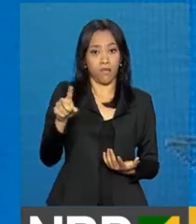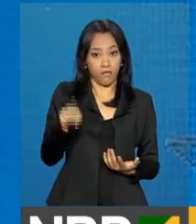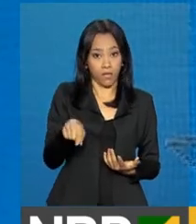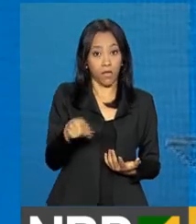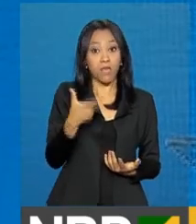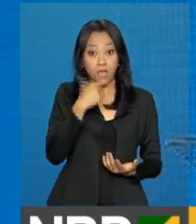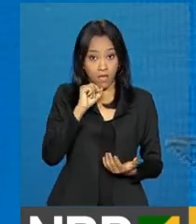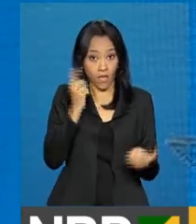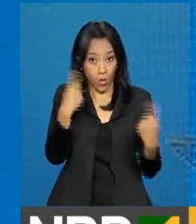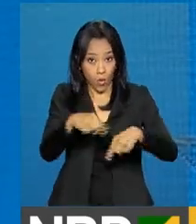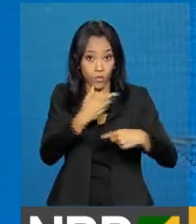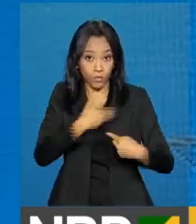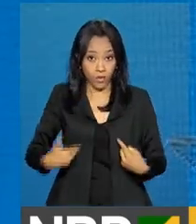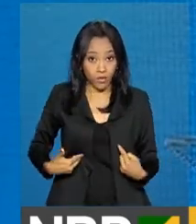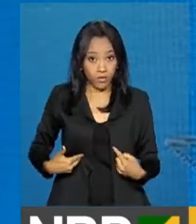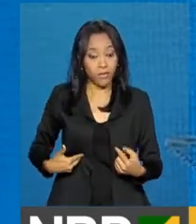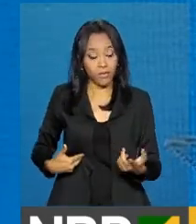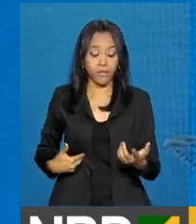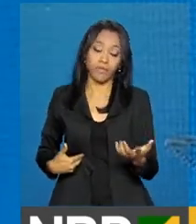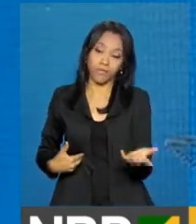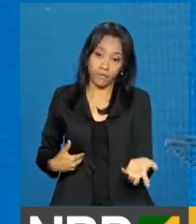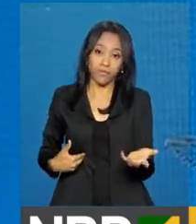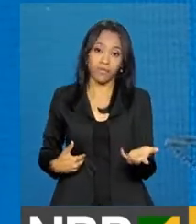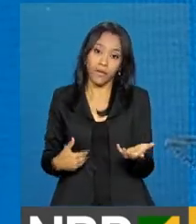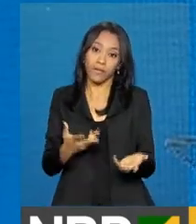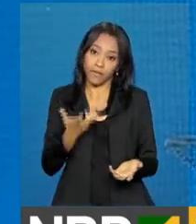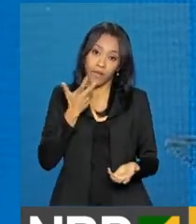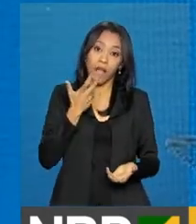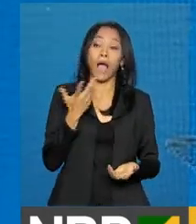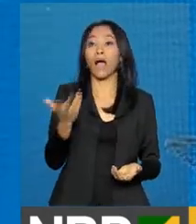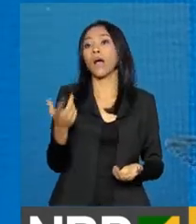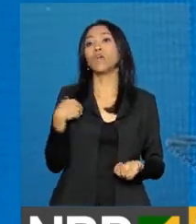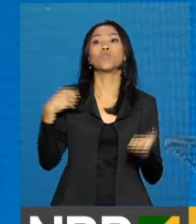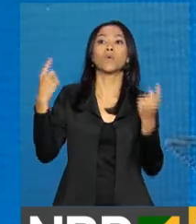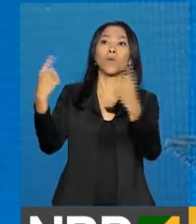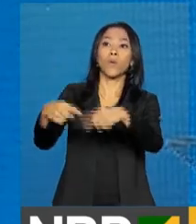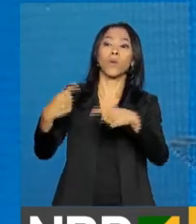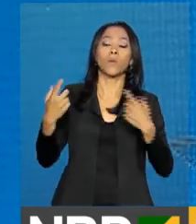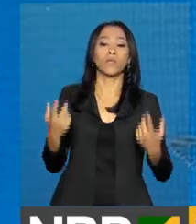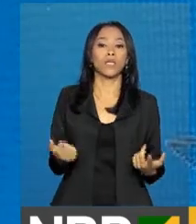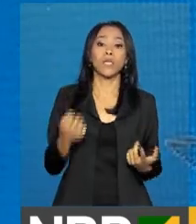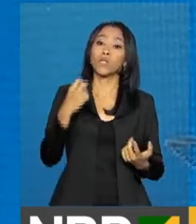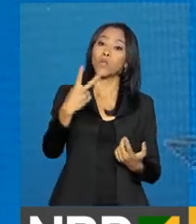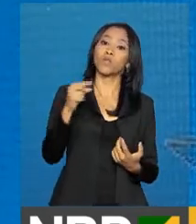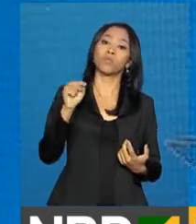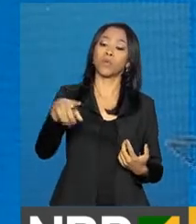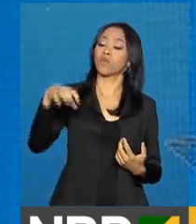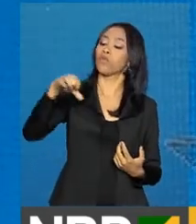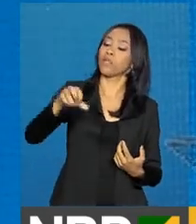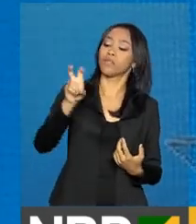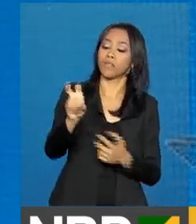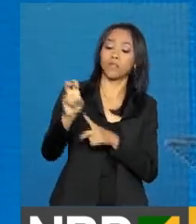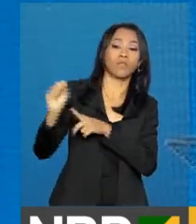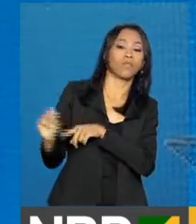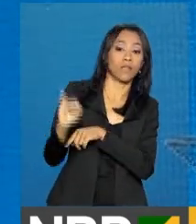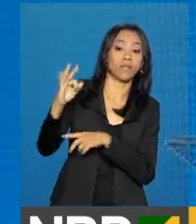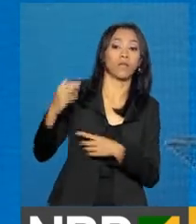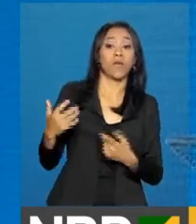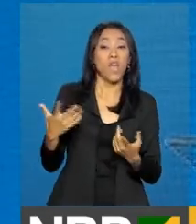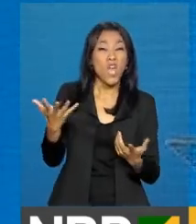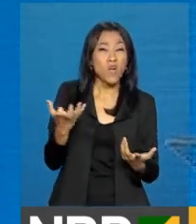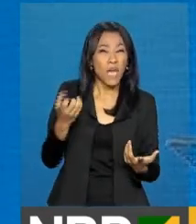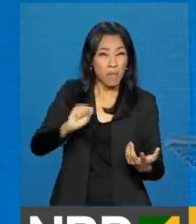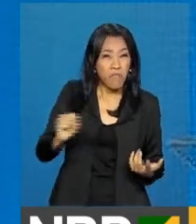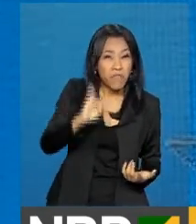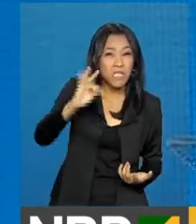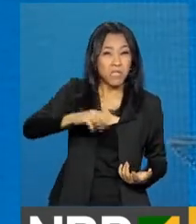governo, terá que dizer: olha aqui, viu, Gilberto Ock, eu sou contra esses ridículos 2,95% de inflação. Eu quero uma